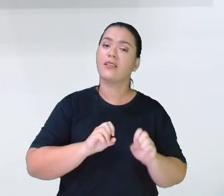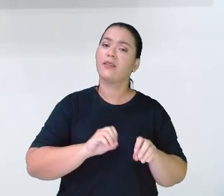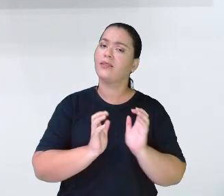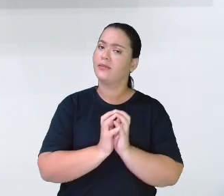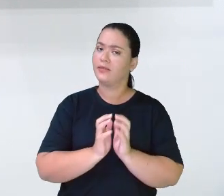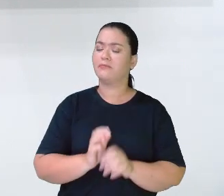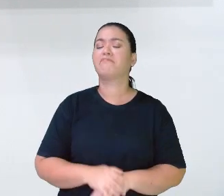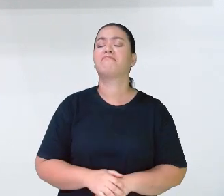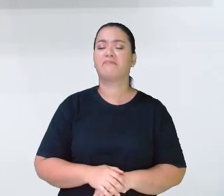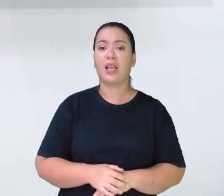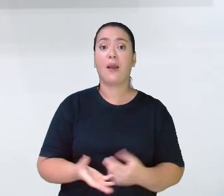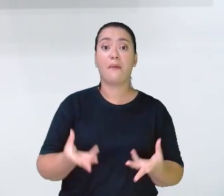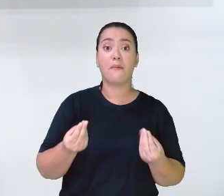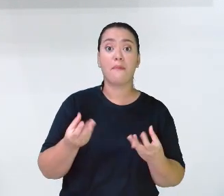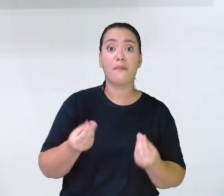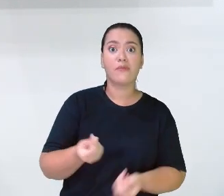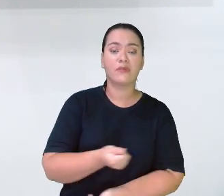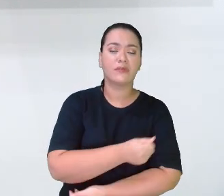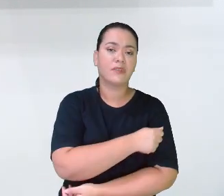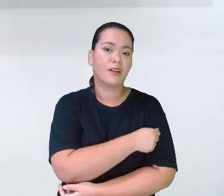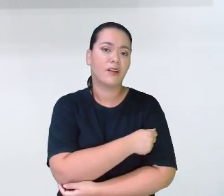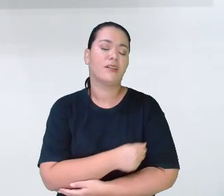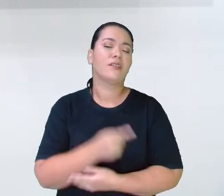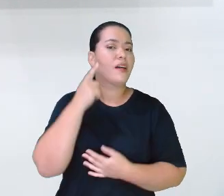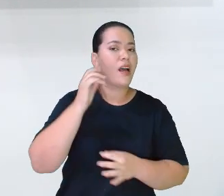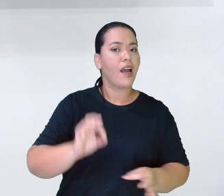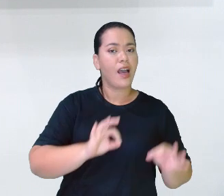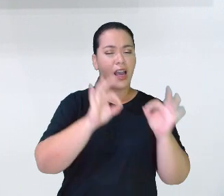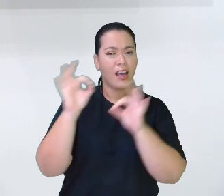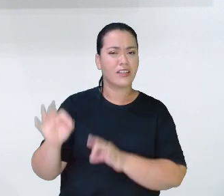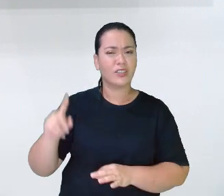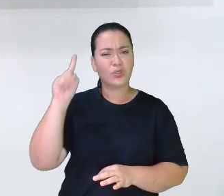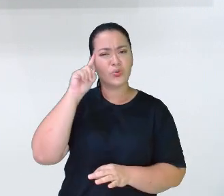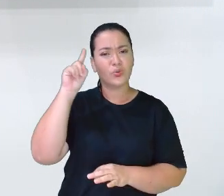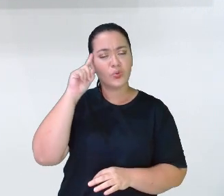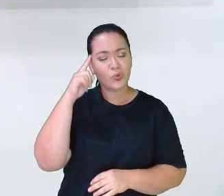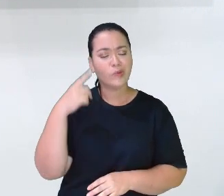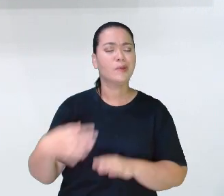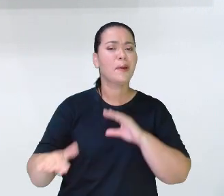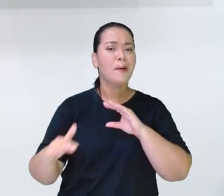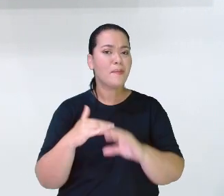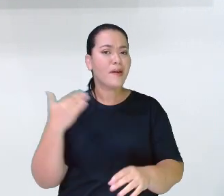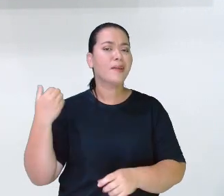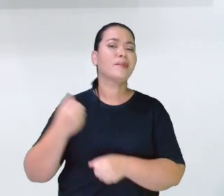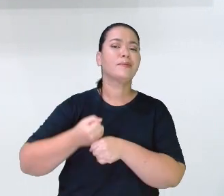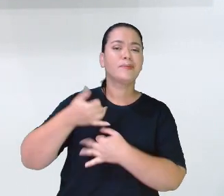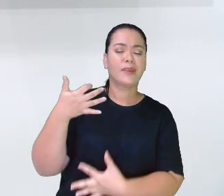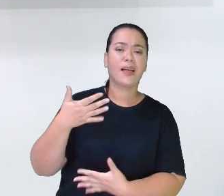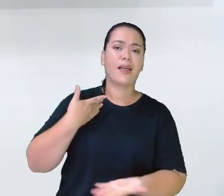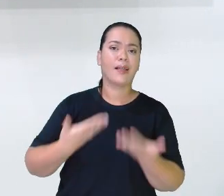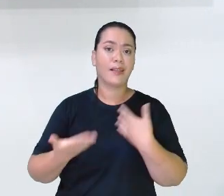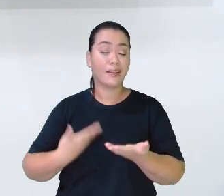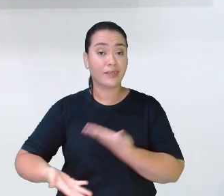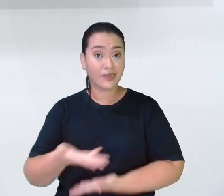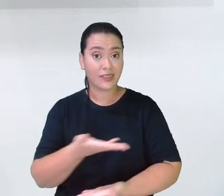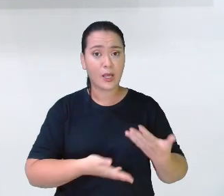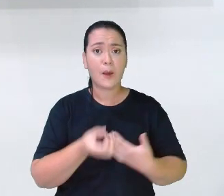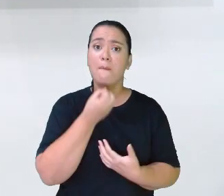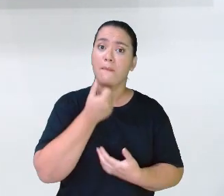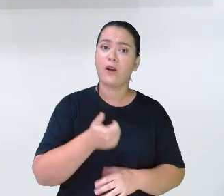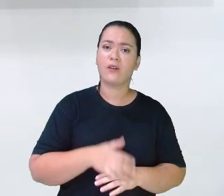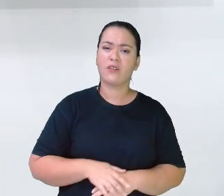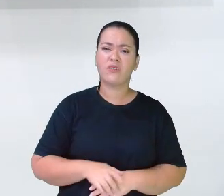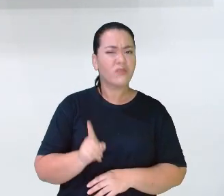mesmo, muitos estudantes assistem nossas aulas diariamente, mandam mensagem, interagem, e isso é muito bom. Você